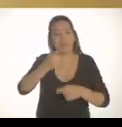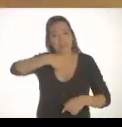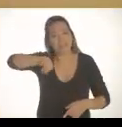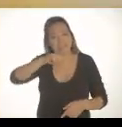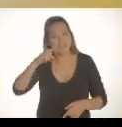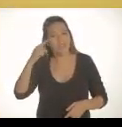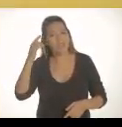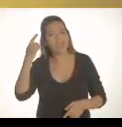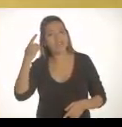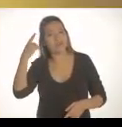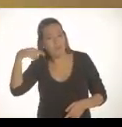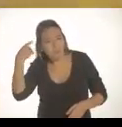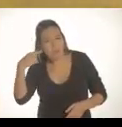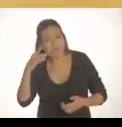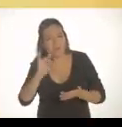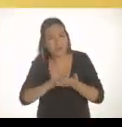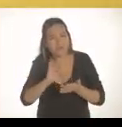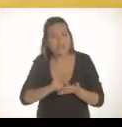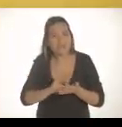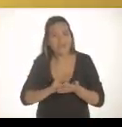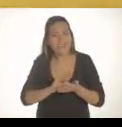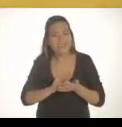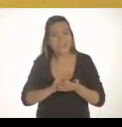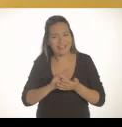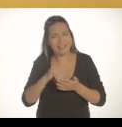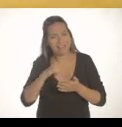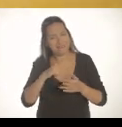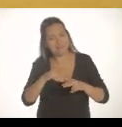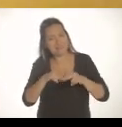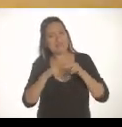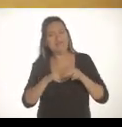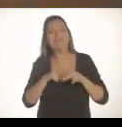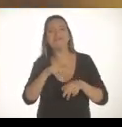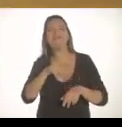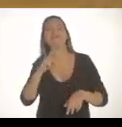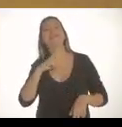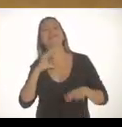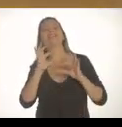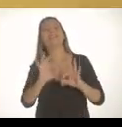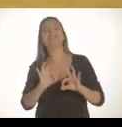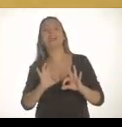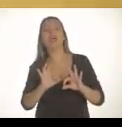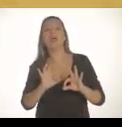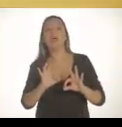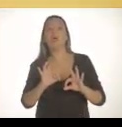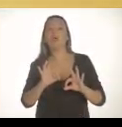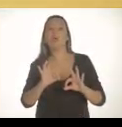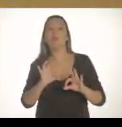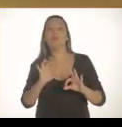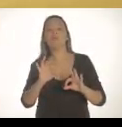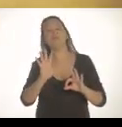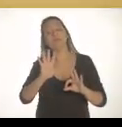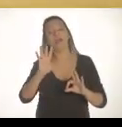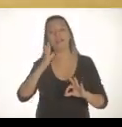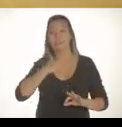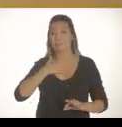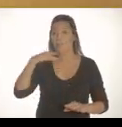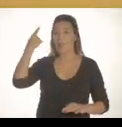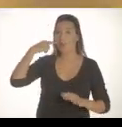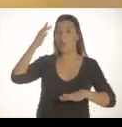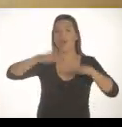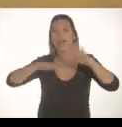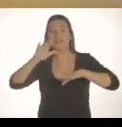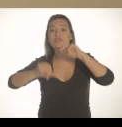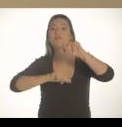eu acho que a gente é um pouco louco mesmo, né? Eu acho que ele tem razão. Mas é uma loucura que talvez conserte o mundo, né?